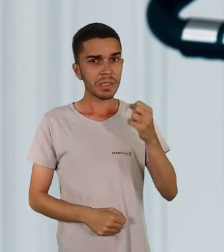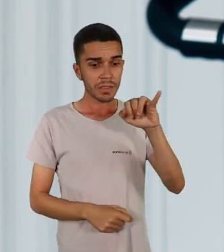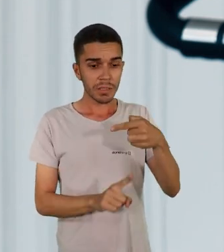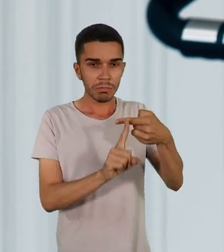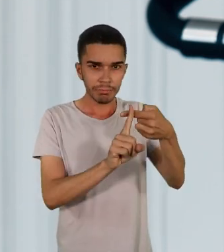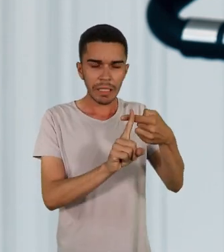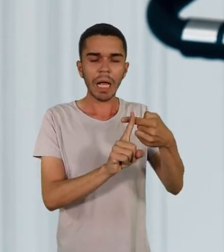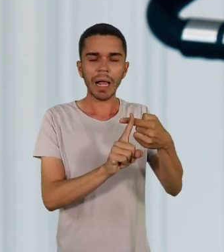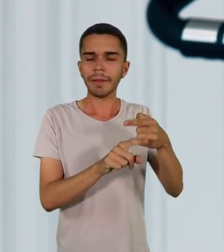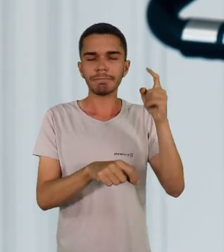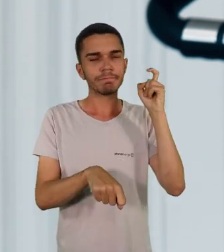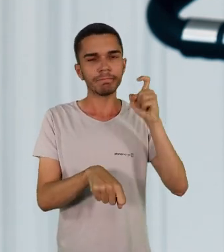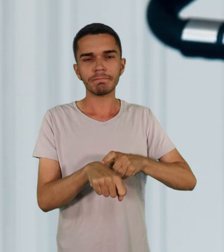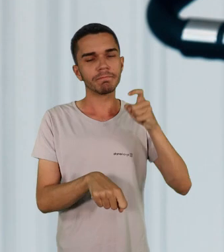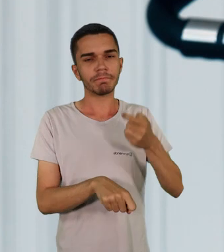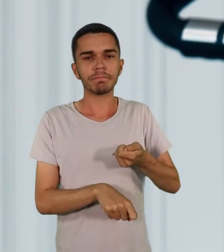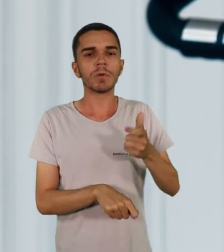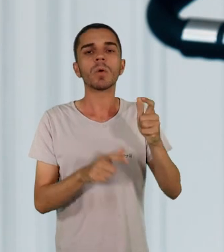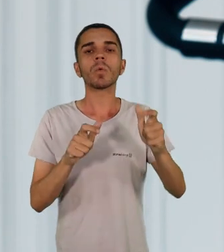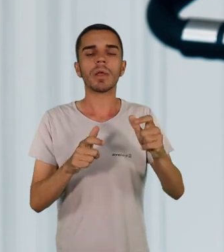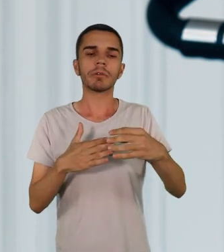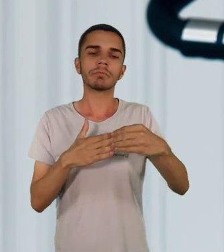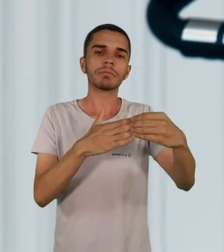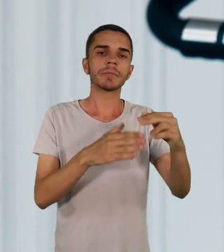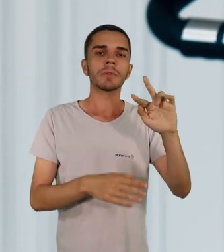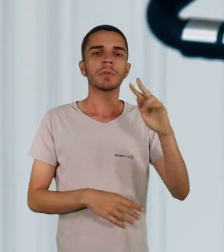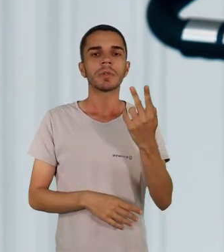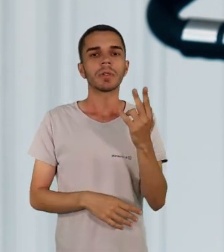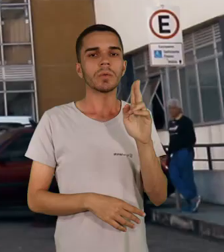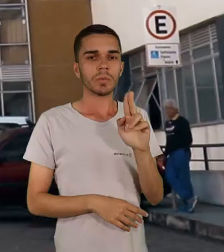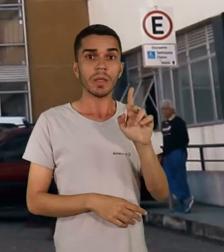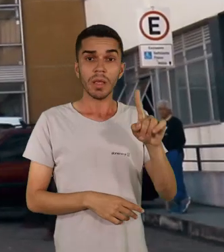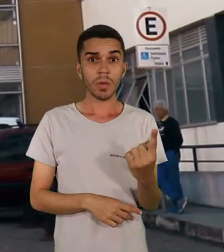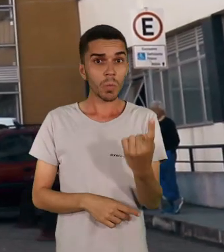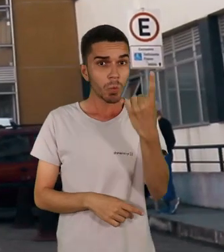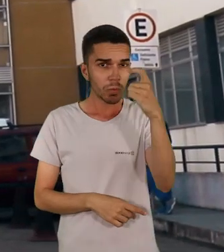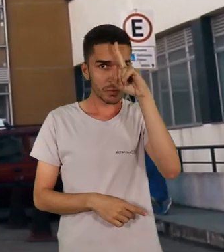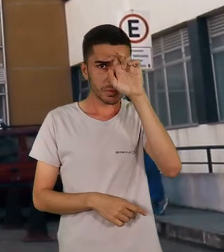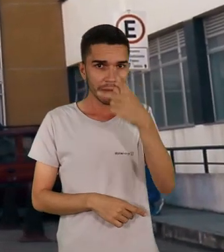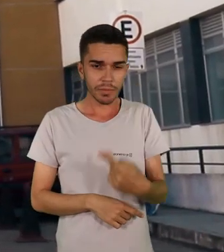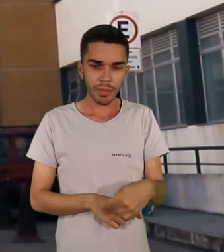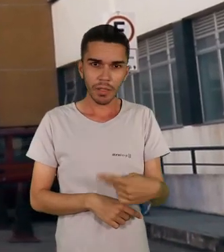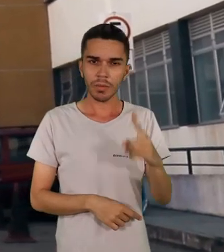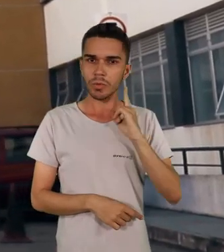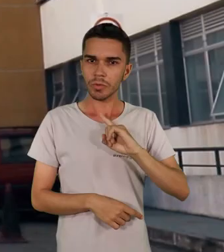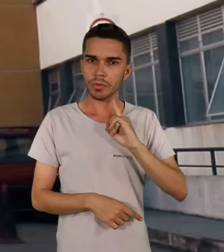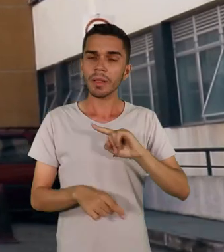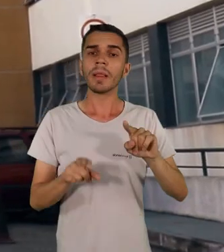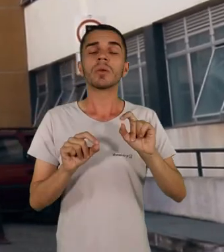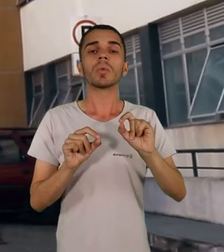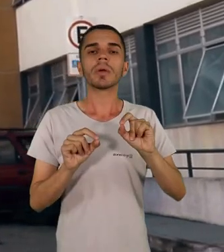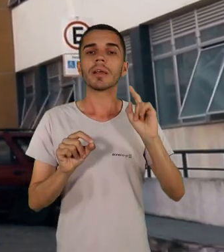teste do pezinho dá positivo, eles são imediatamente encaminhados para o HU, que é o único hospital de Juiz de Fora